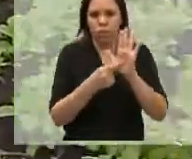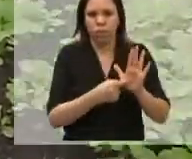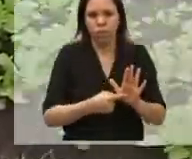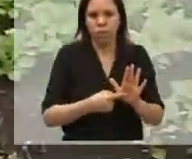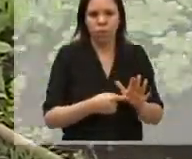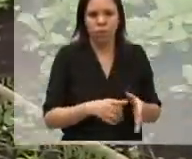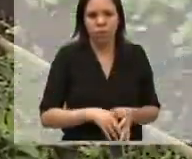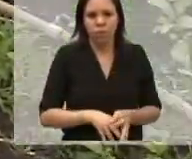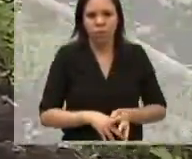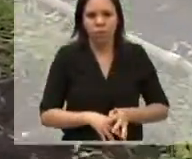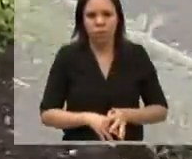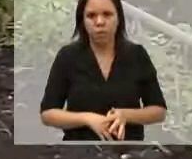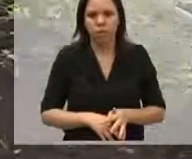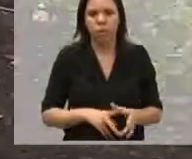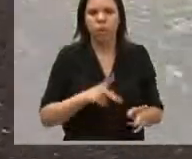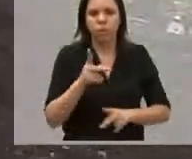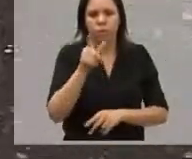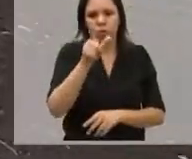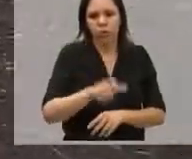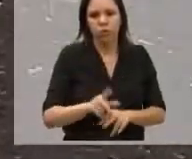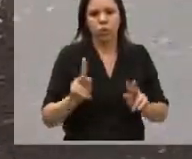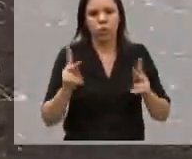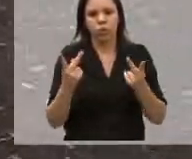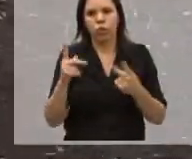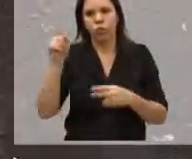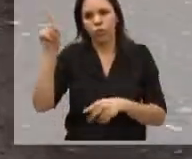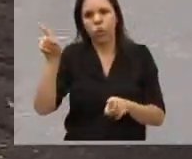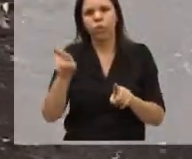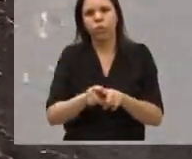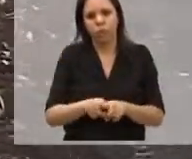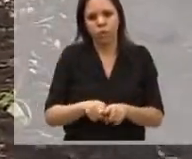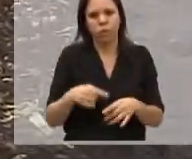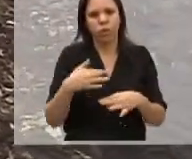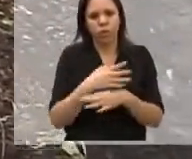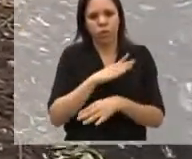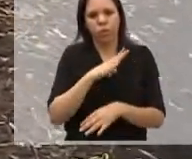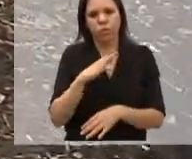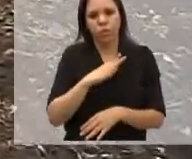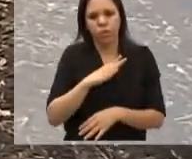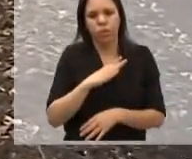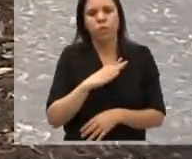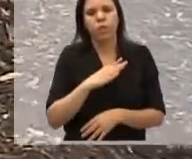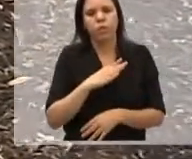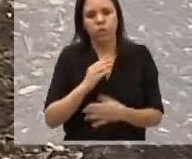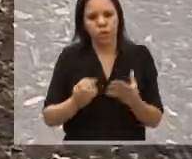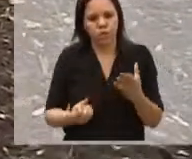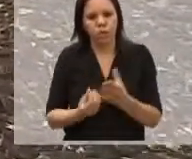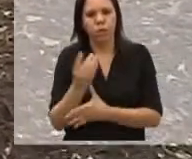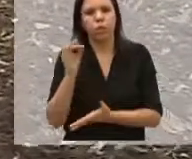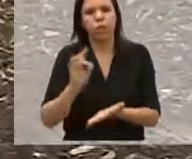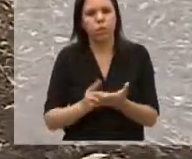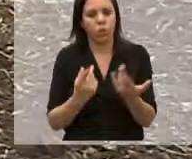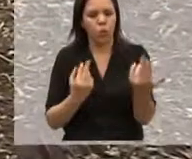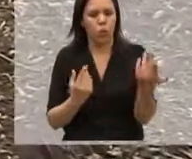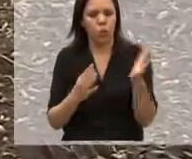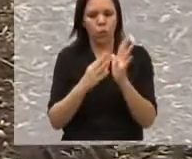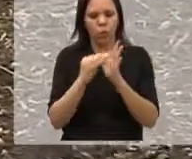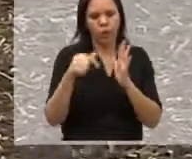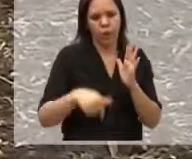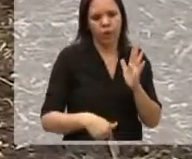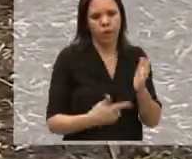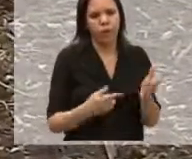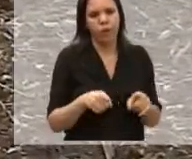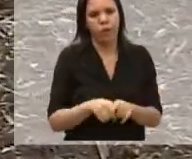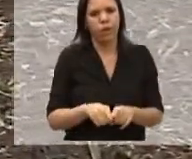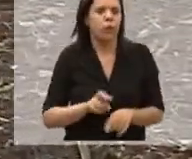apresentamos para uns companheiros da cidade de Hortolândia, que também vão, segundo ele, também realizar lá o que nós estamos realizando aqui.